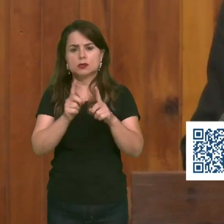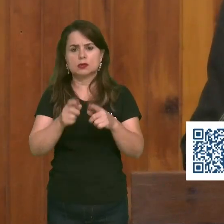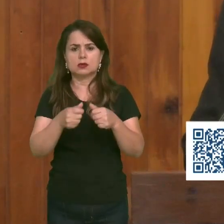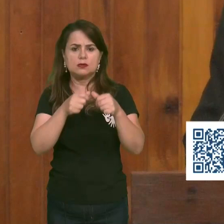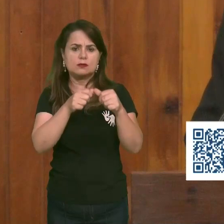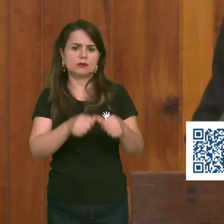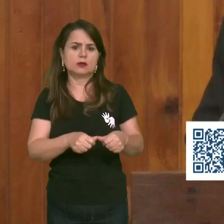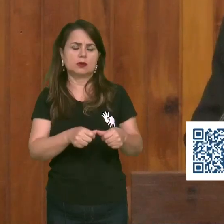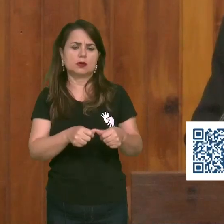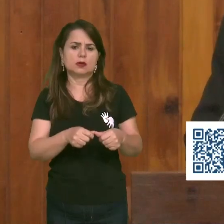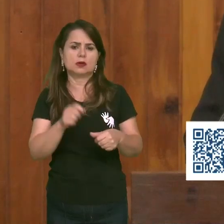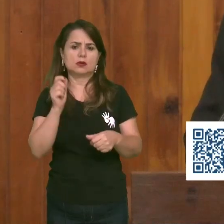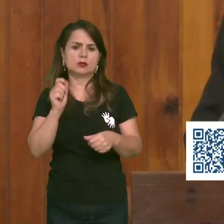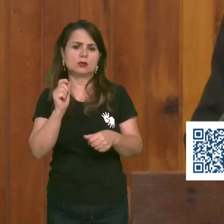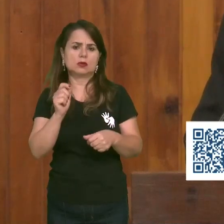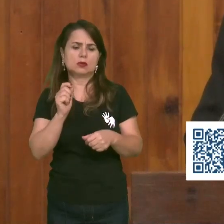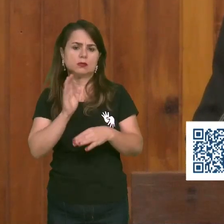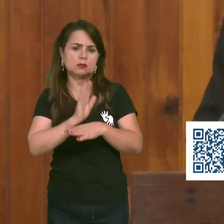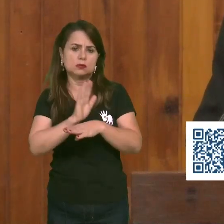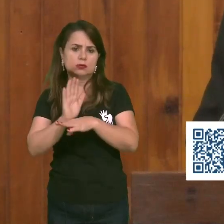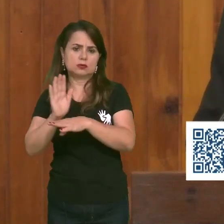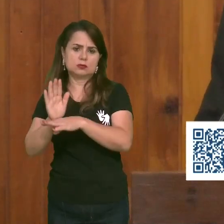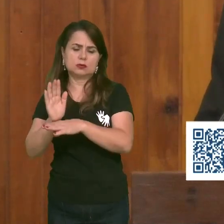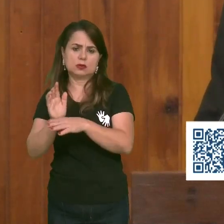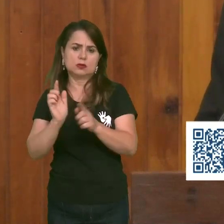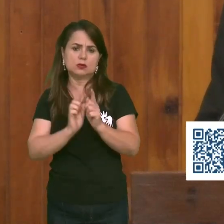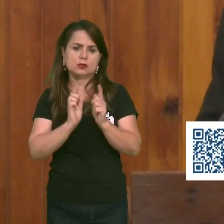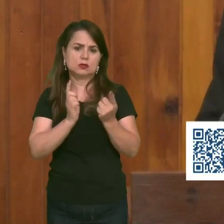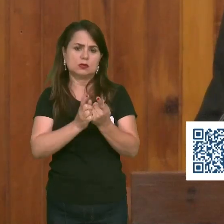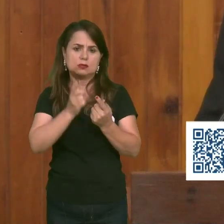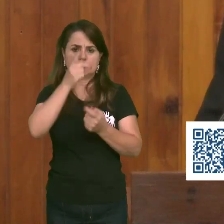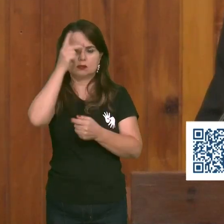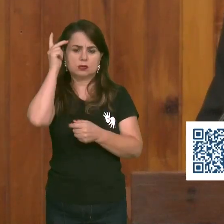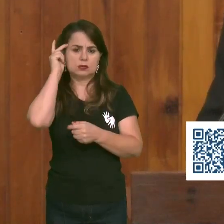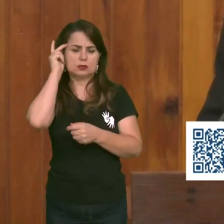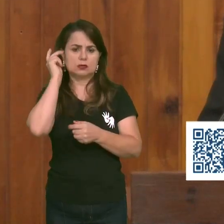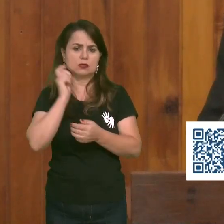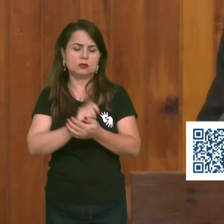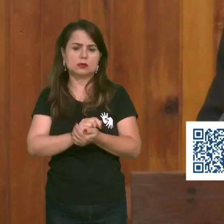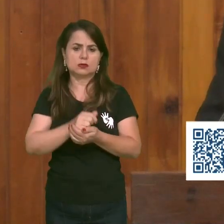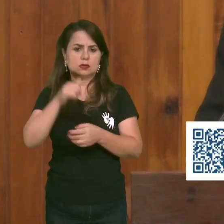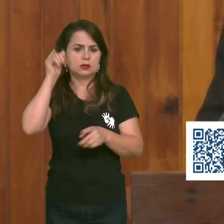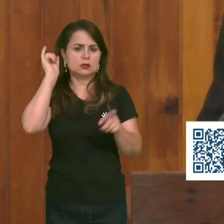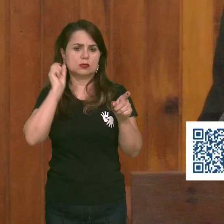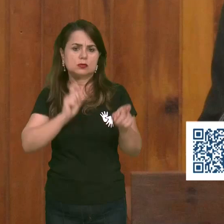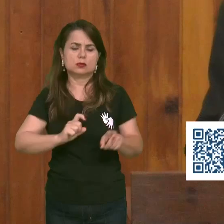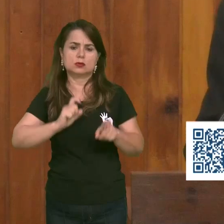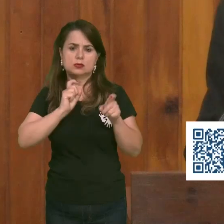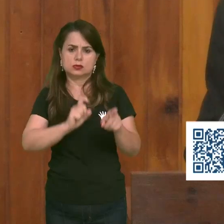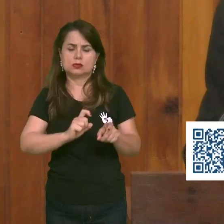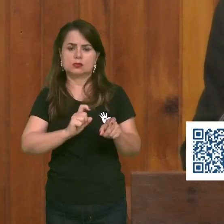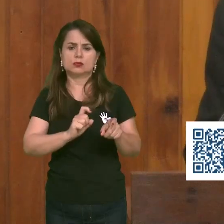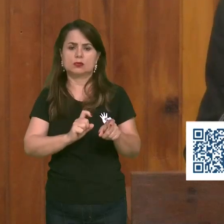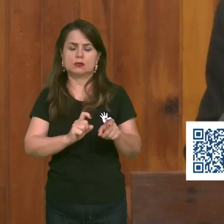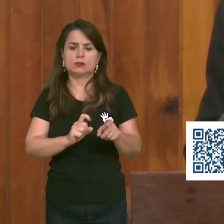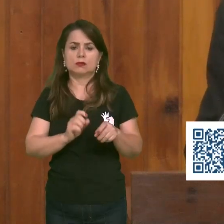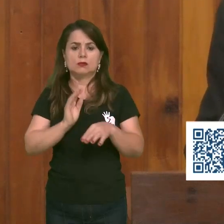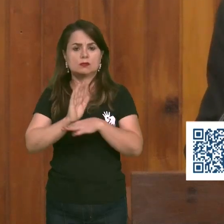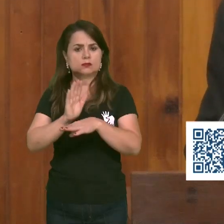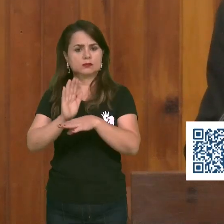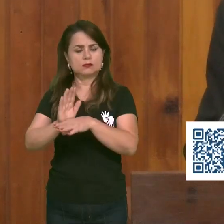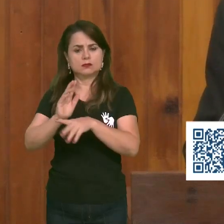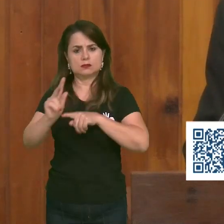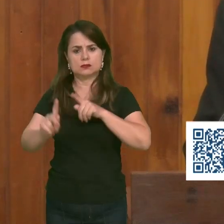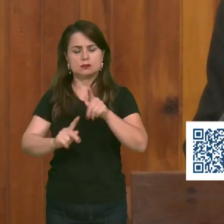para contemplar a Patrulha mecanizada Rural e logo logo estará aí servindo a todos os produtores rurais